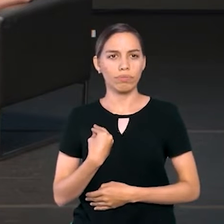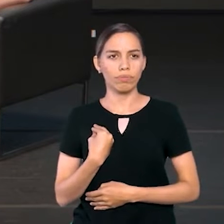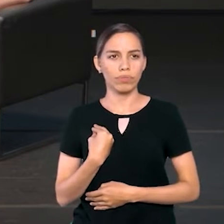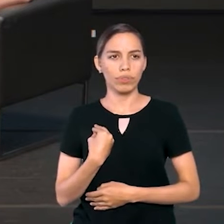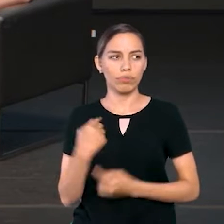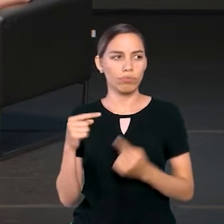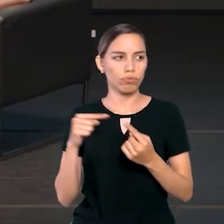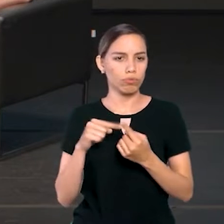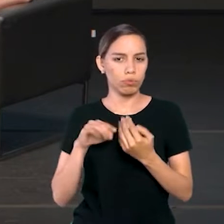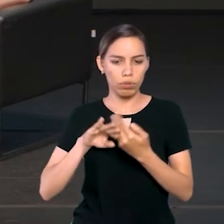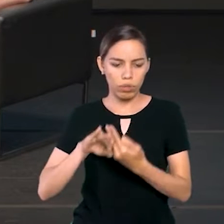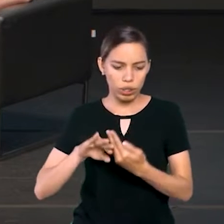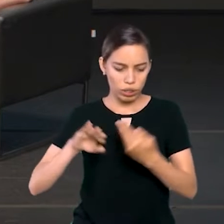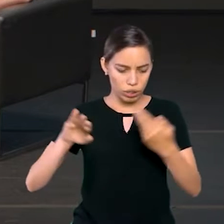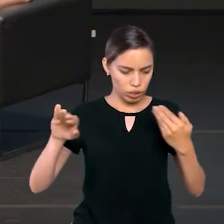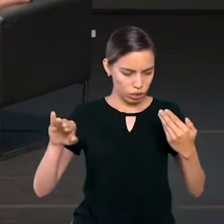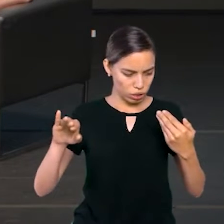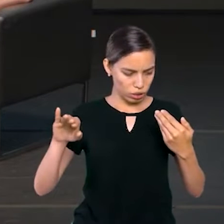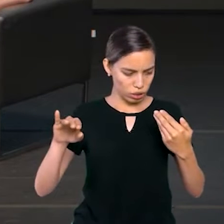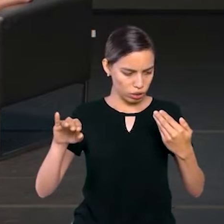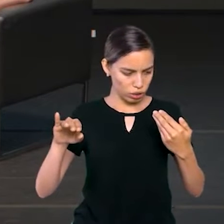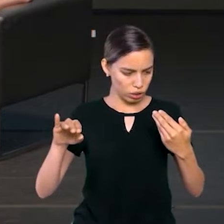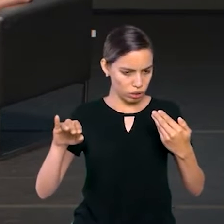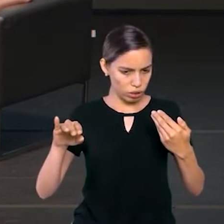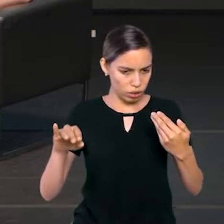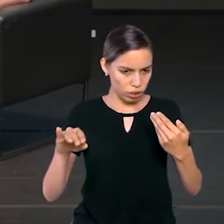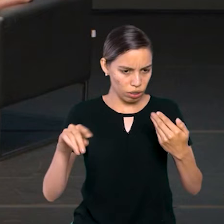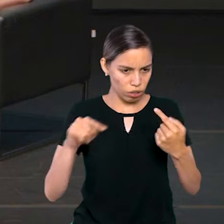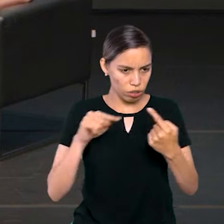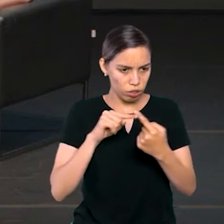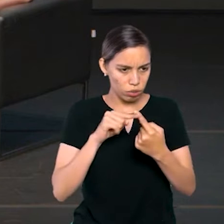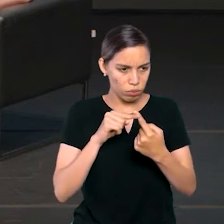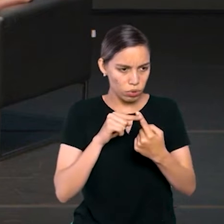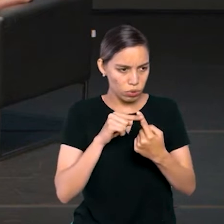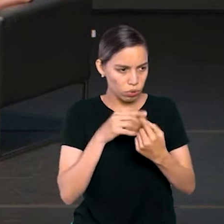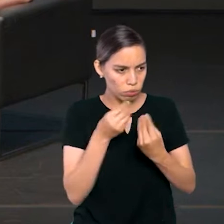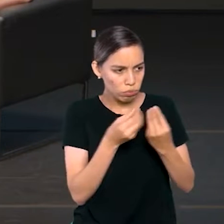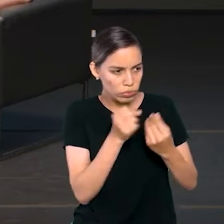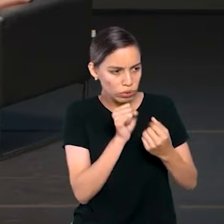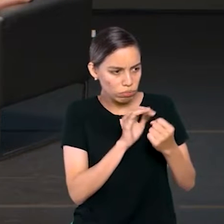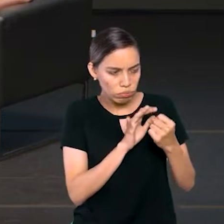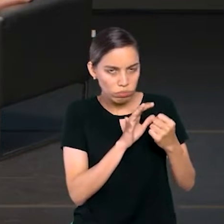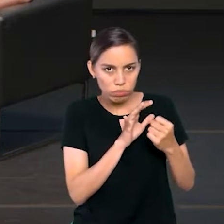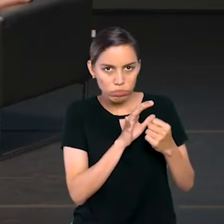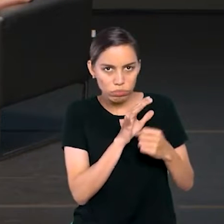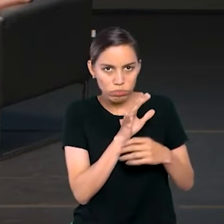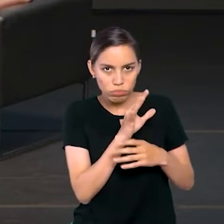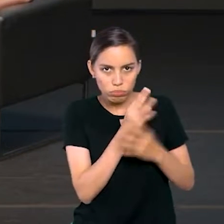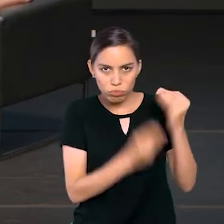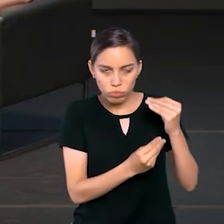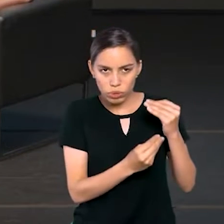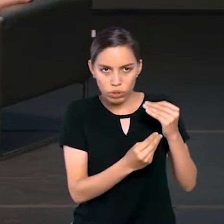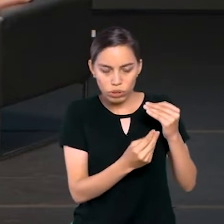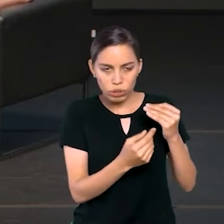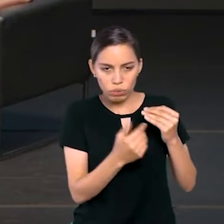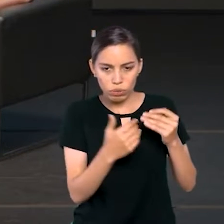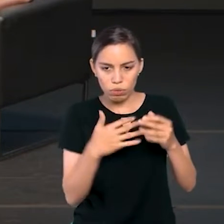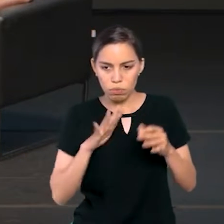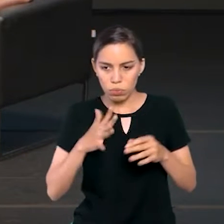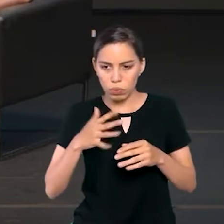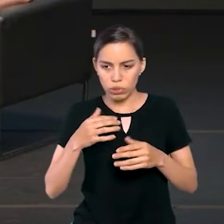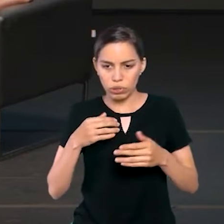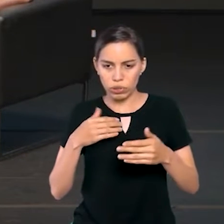absoluto apagamento durante quase que o final do século XX inteiro, até virar o século